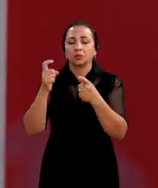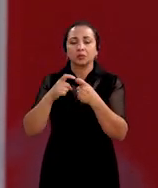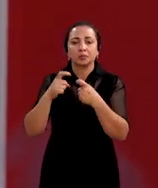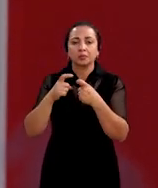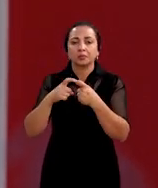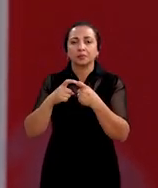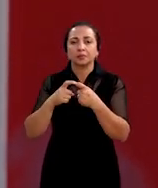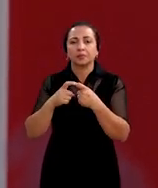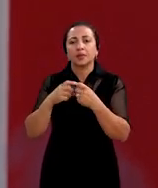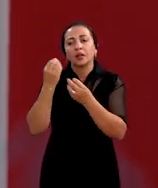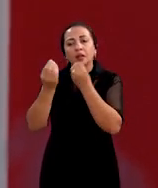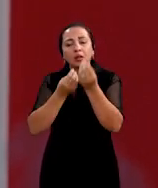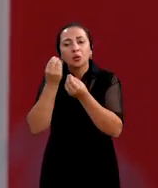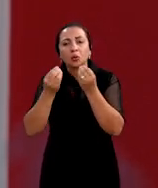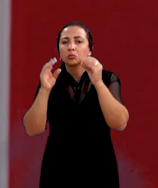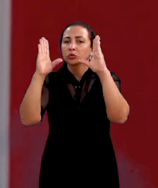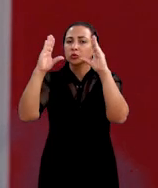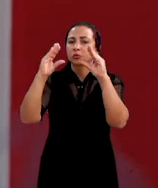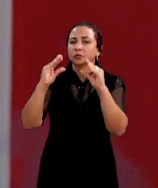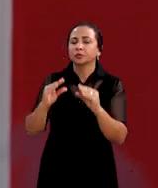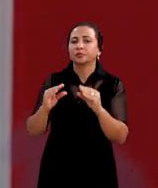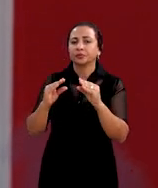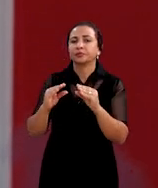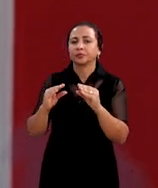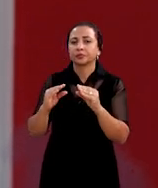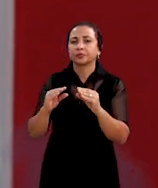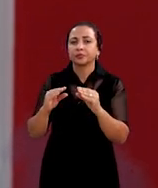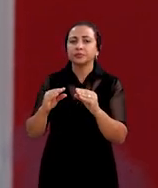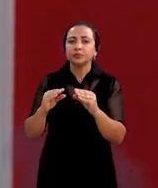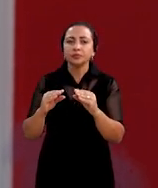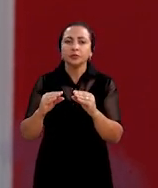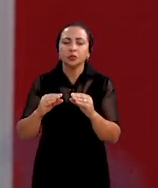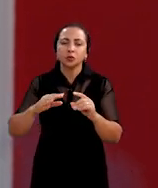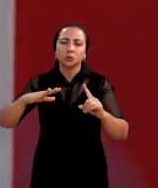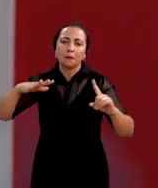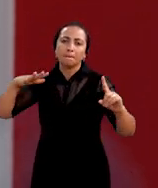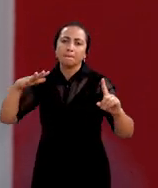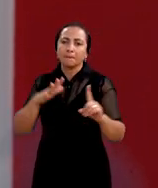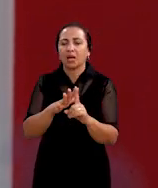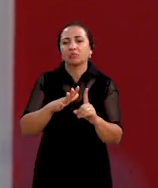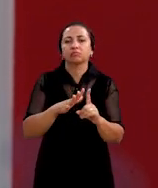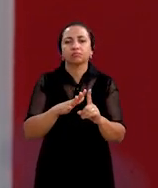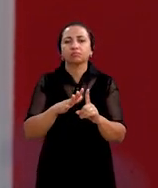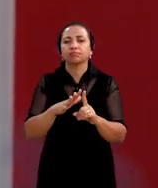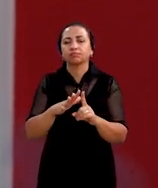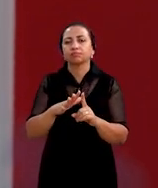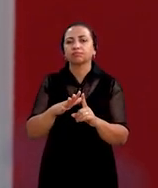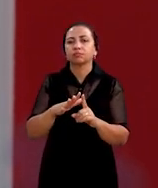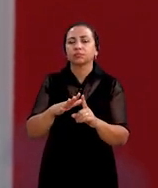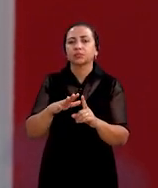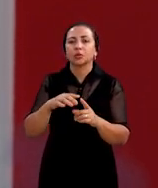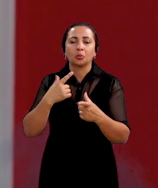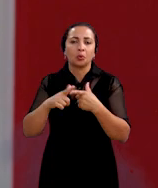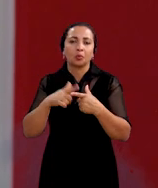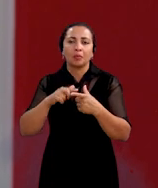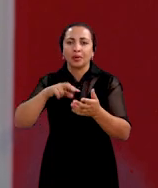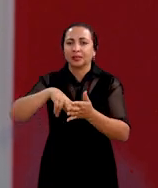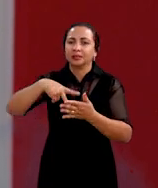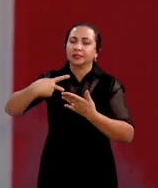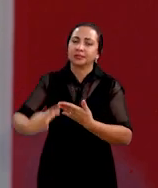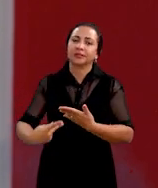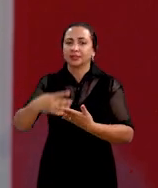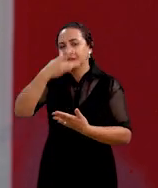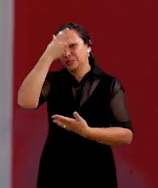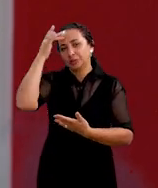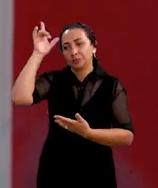comum na medicina, que é como reduzir os impactos do problema de